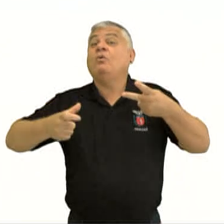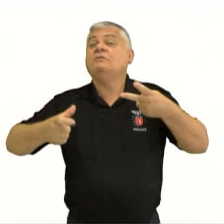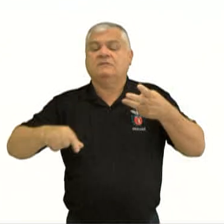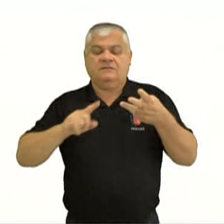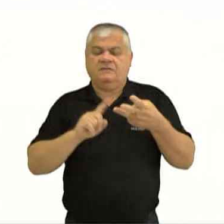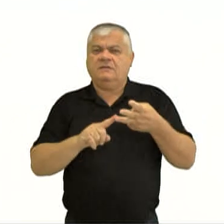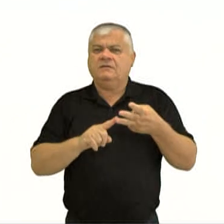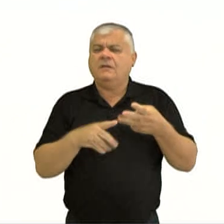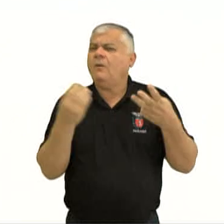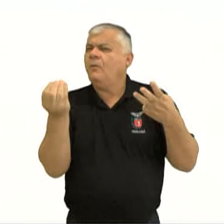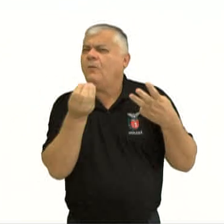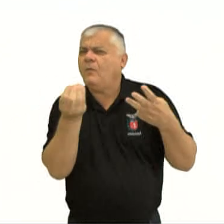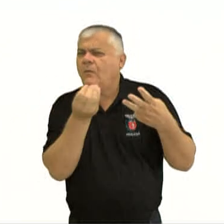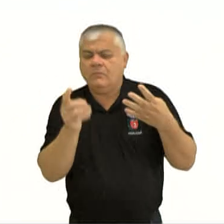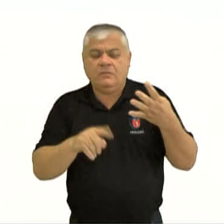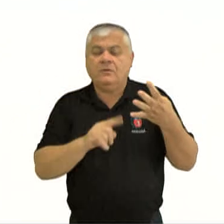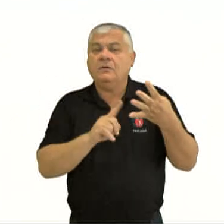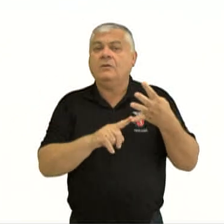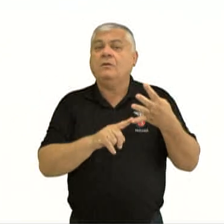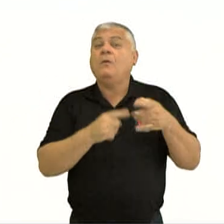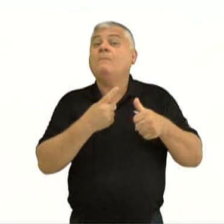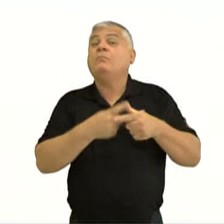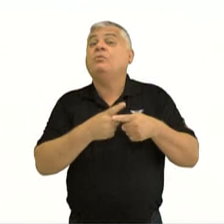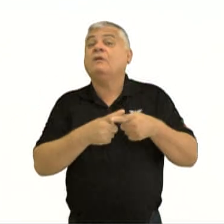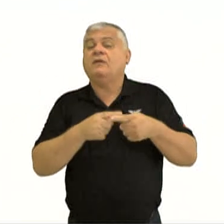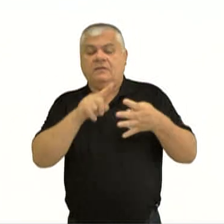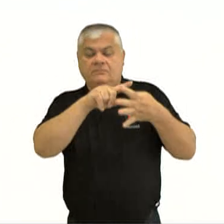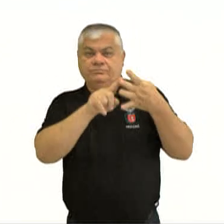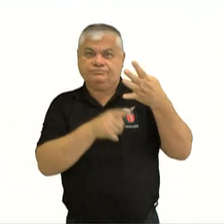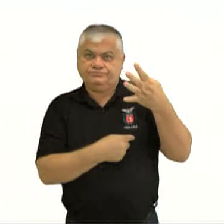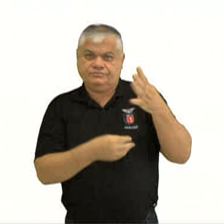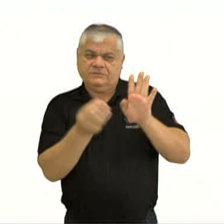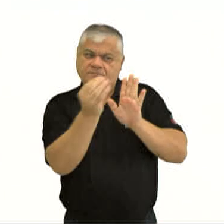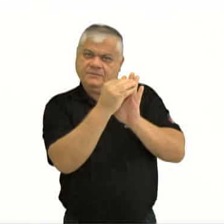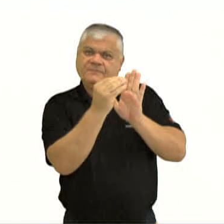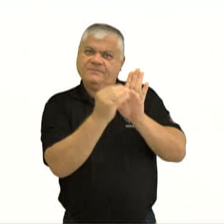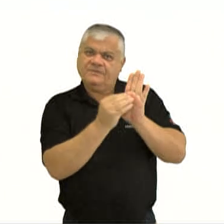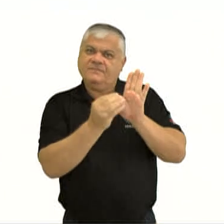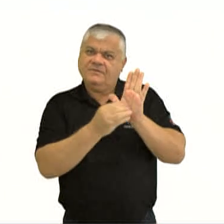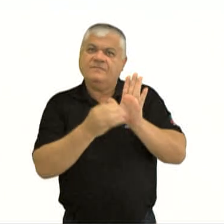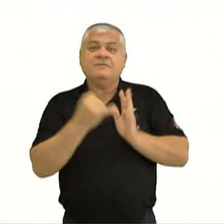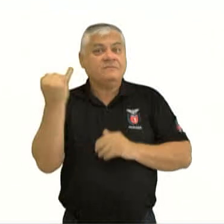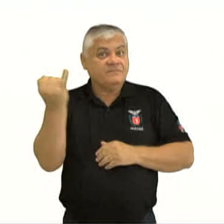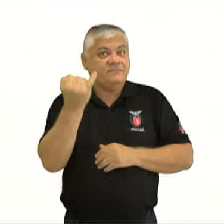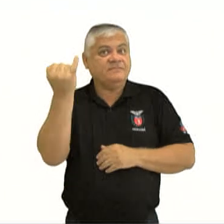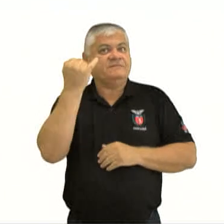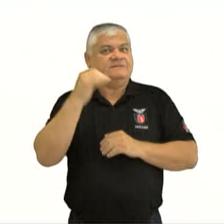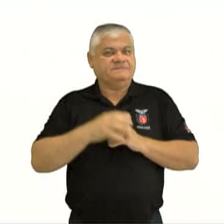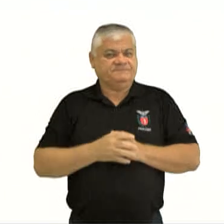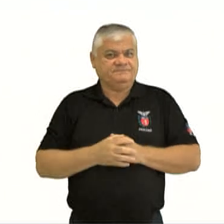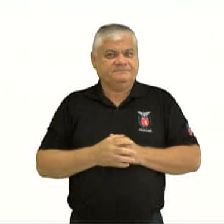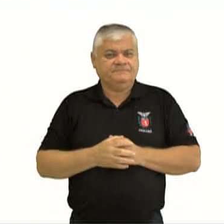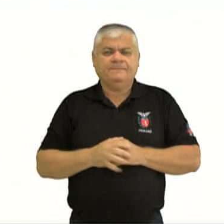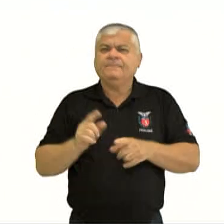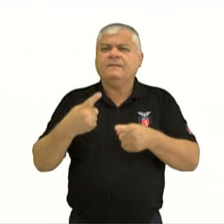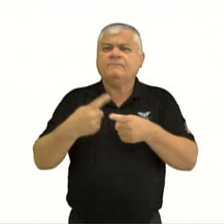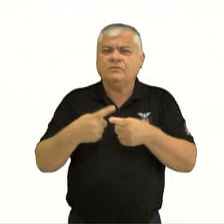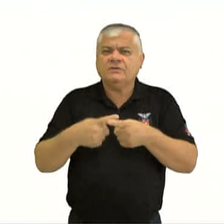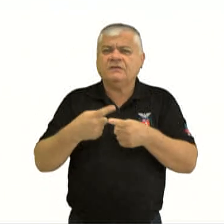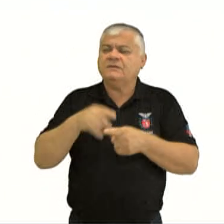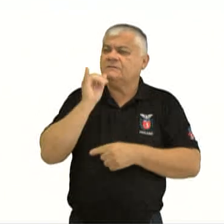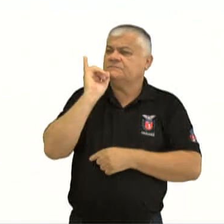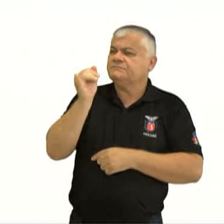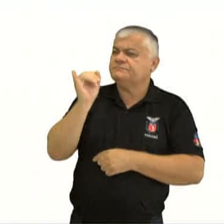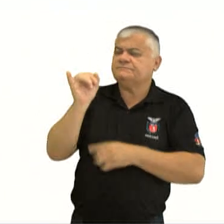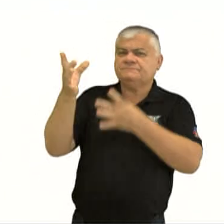quê, eu já estou introduzindo as informações importantes do relato. Por quê? Porque relato